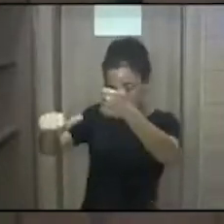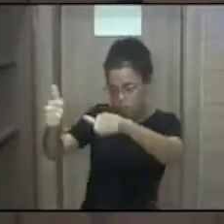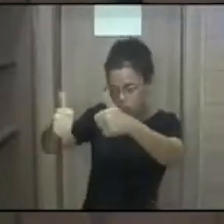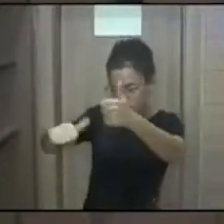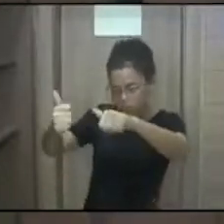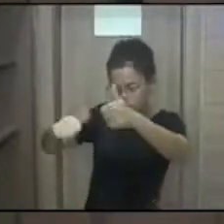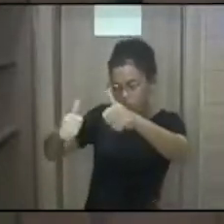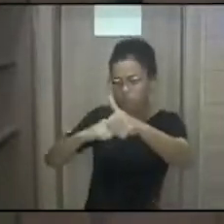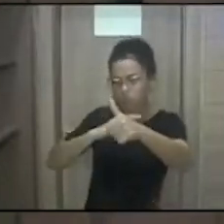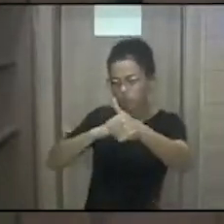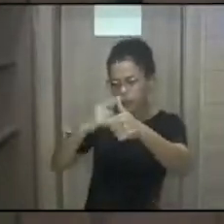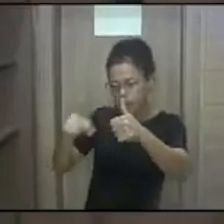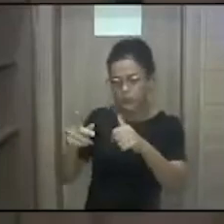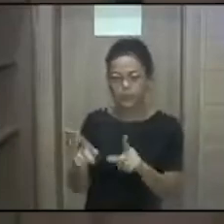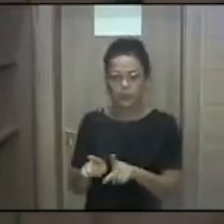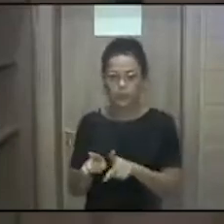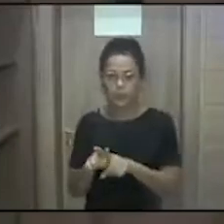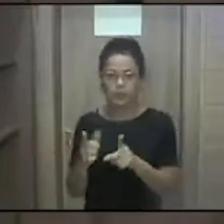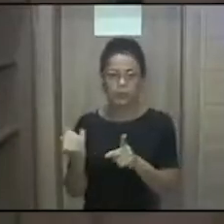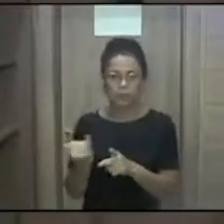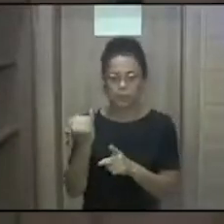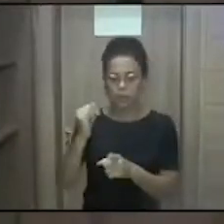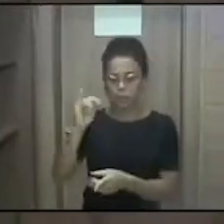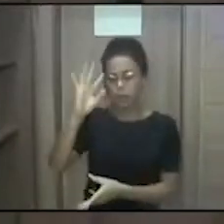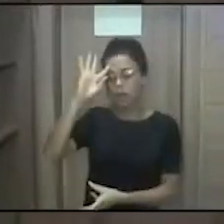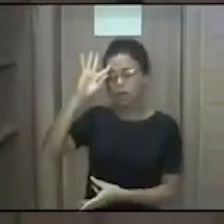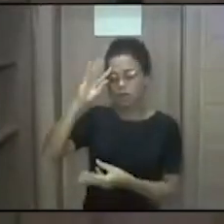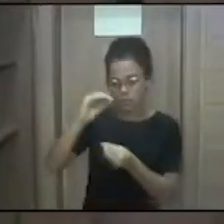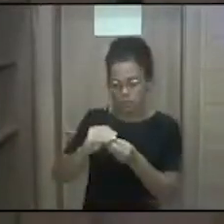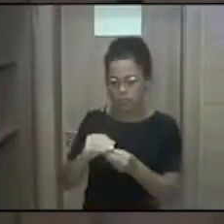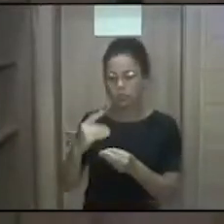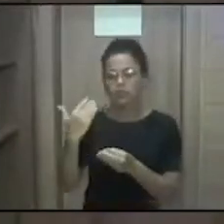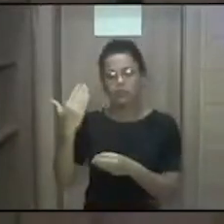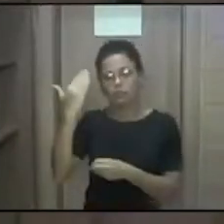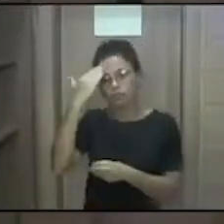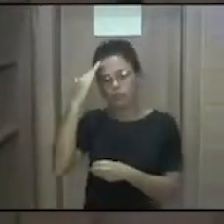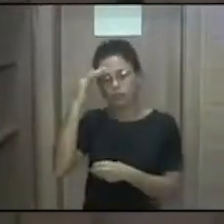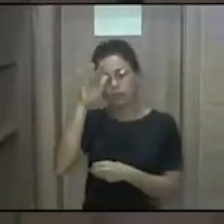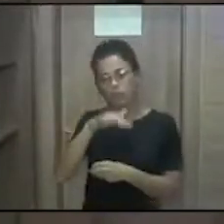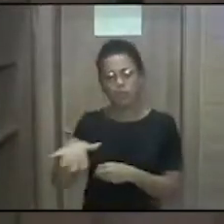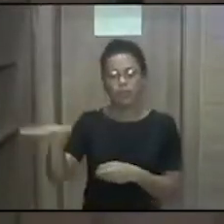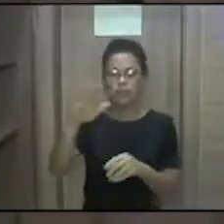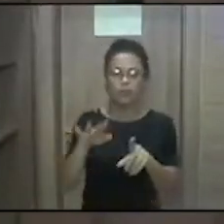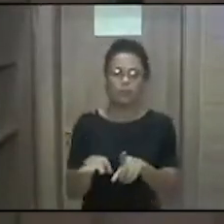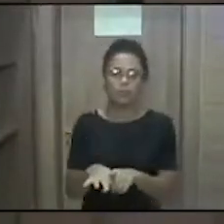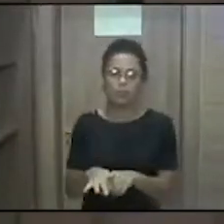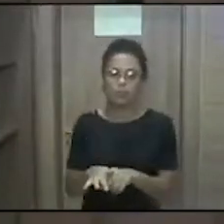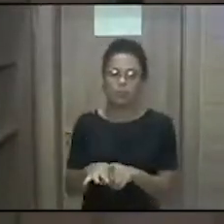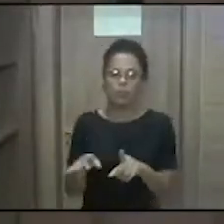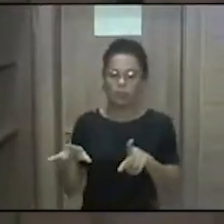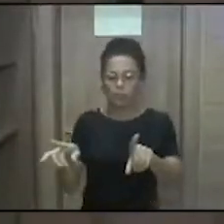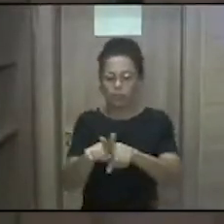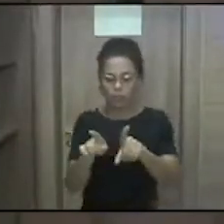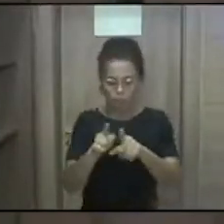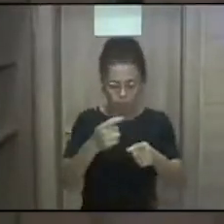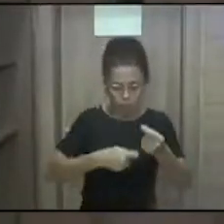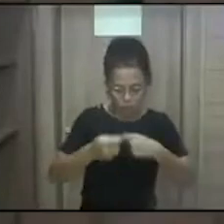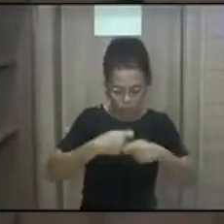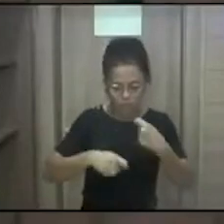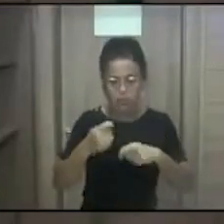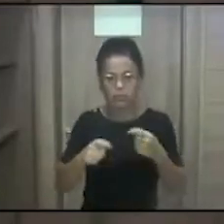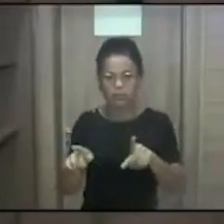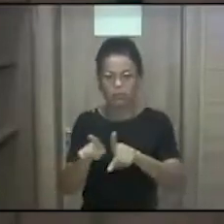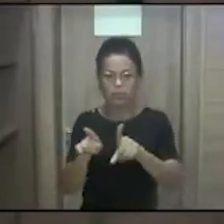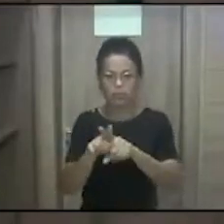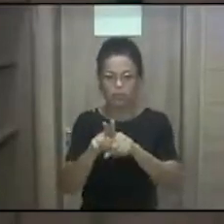dessas disposições incorporadas, né, inconscientes da classe popular, de uma economia econômica e